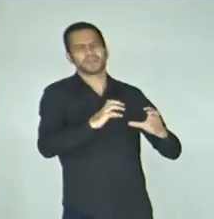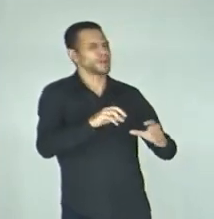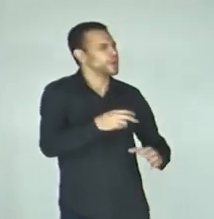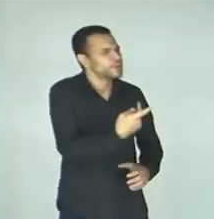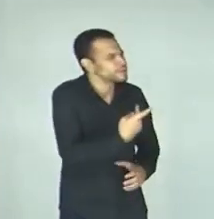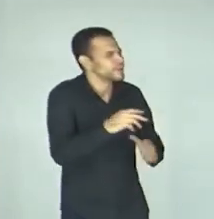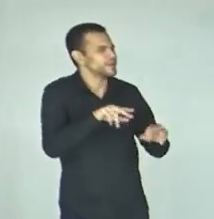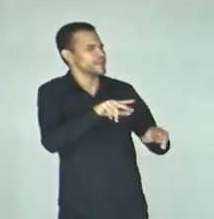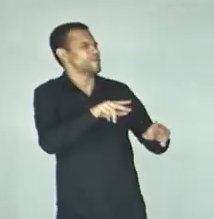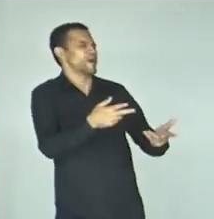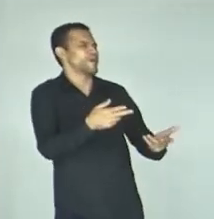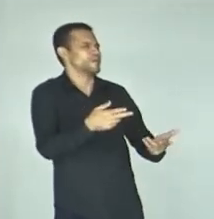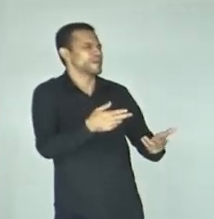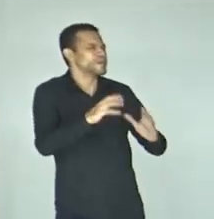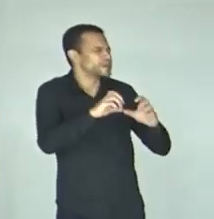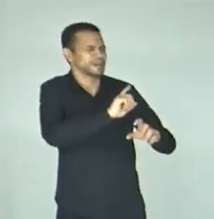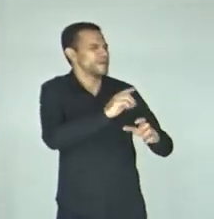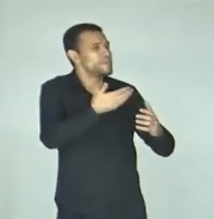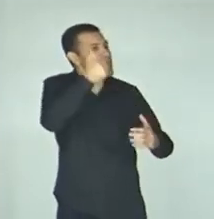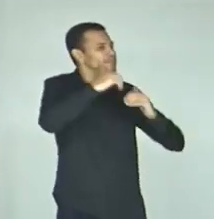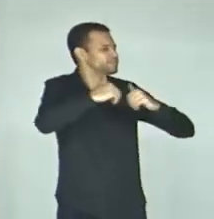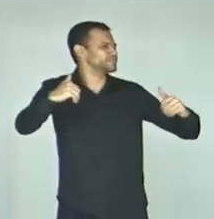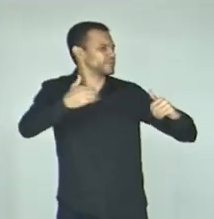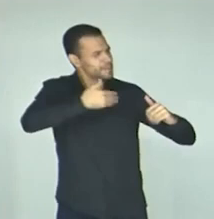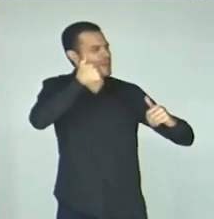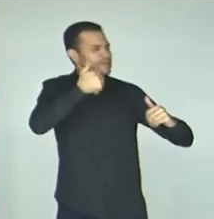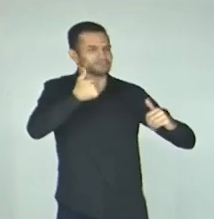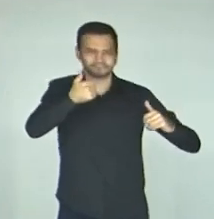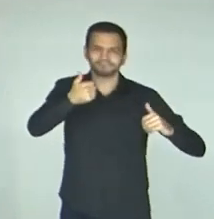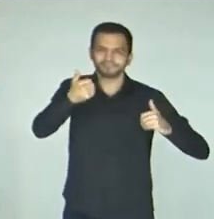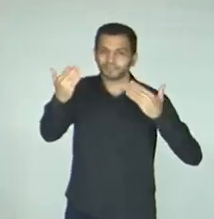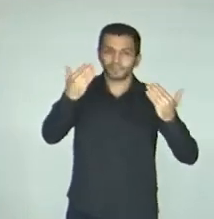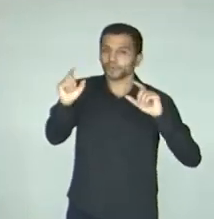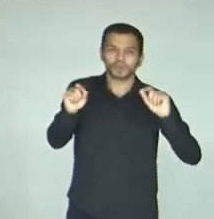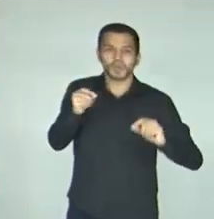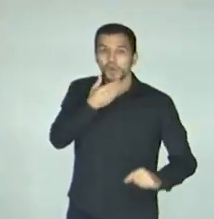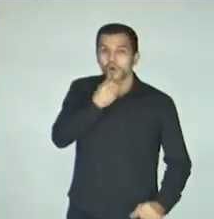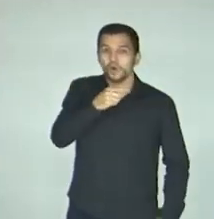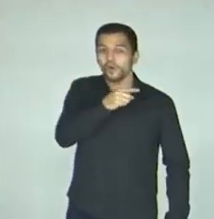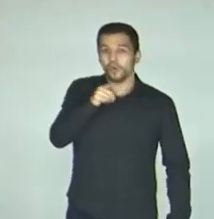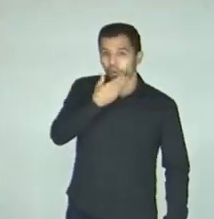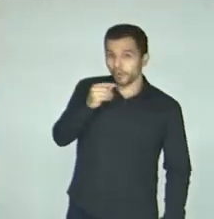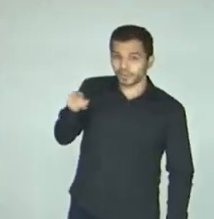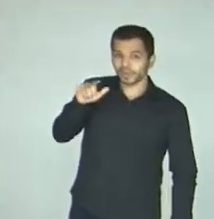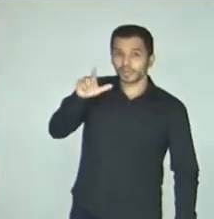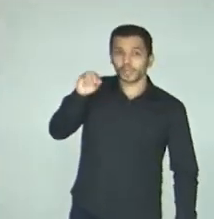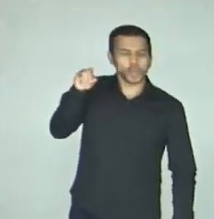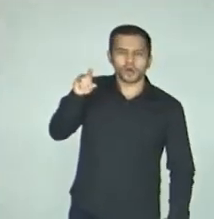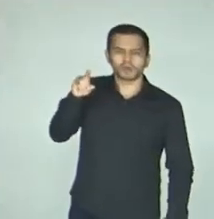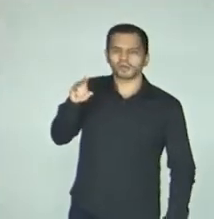irmãos vão brigar não Vamos nos separar quem sabe o quanto tempo que o Largo aumentou com tio nem um